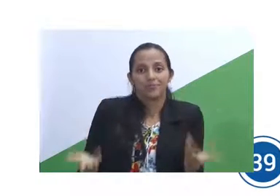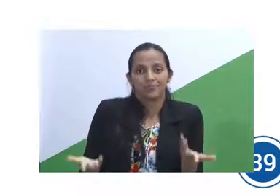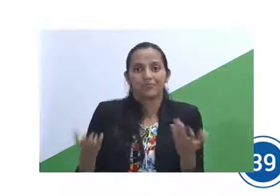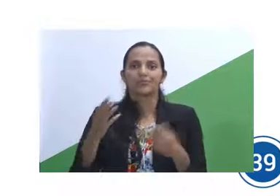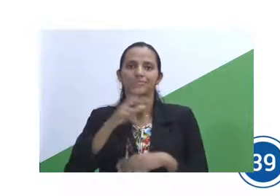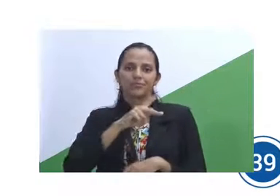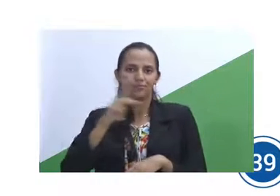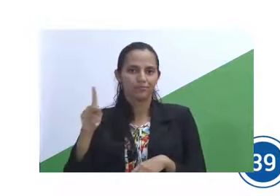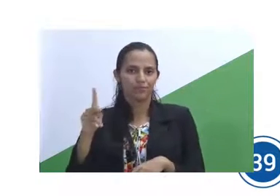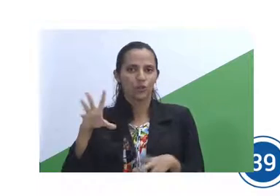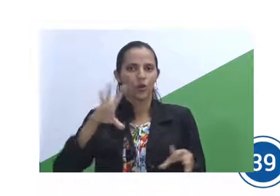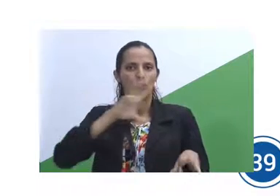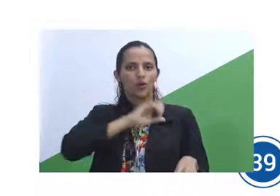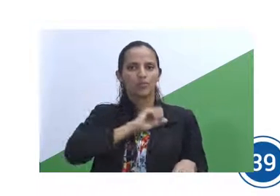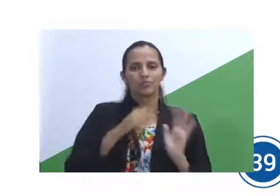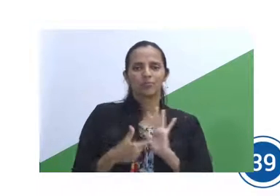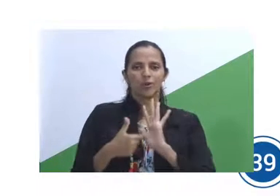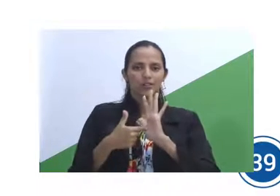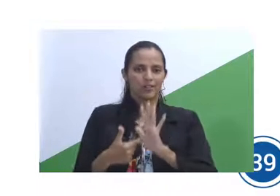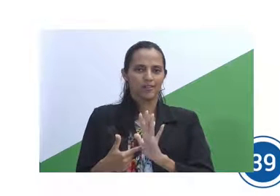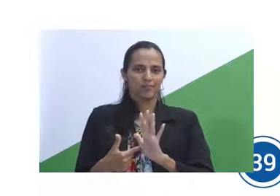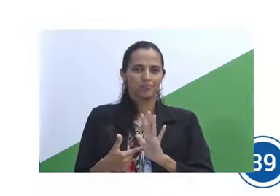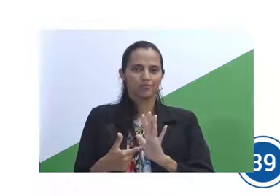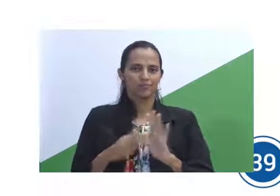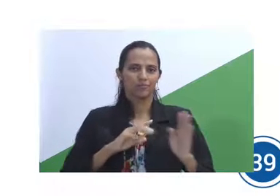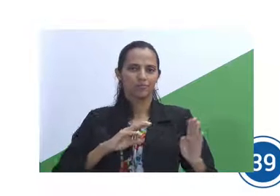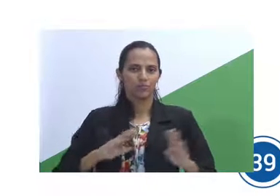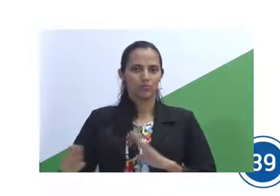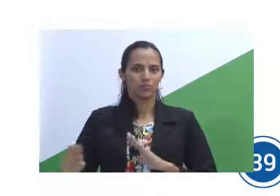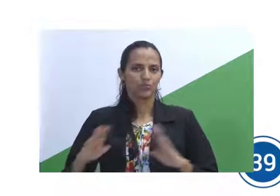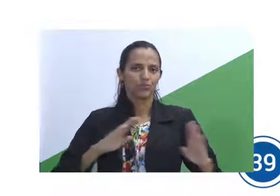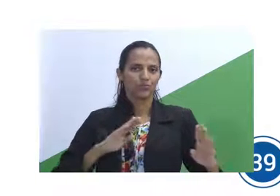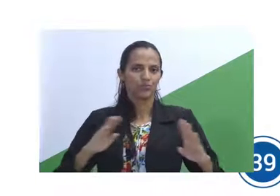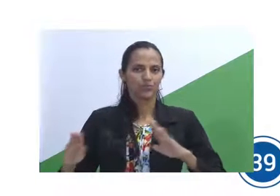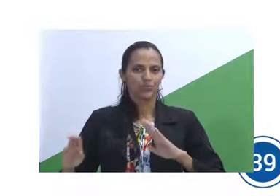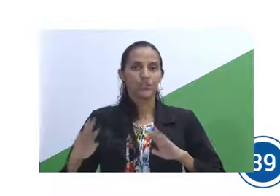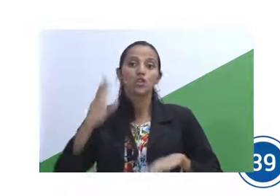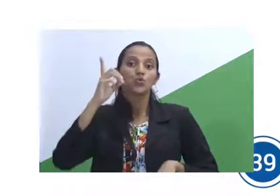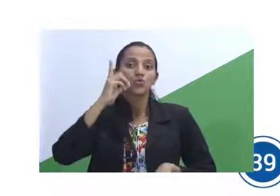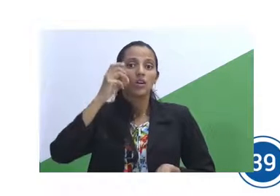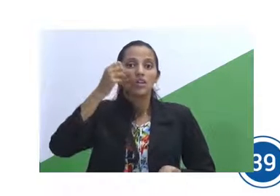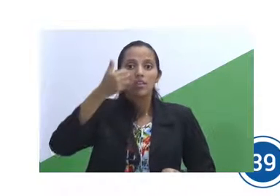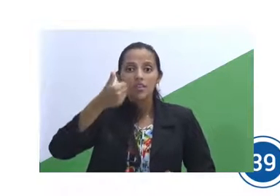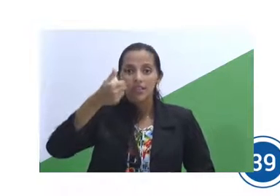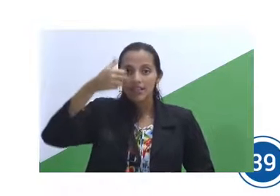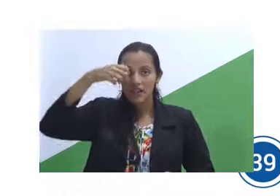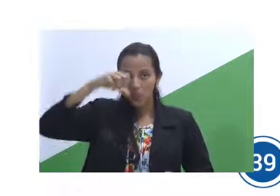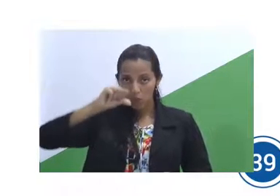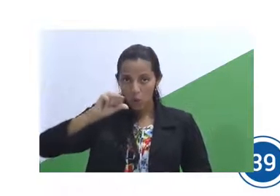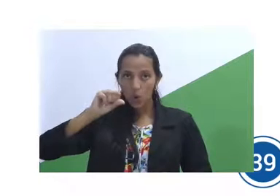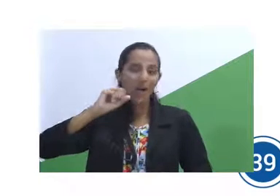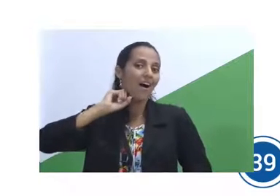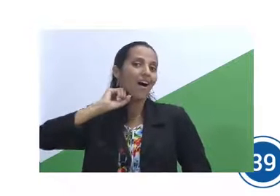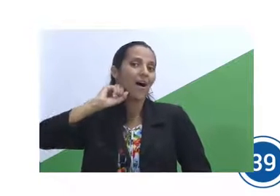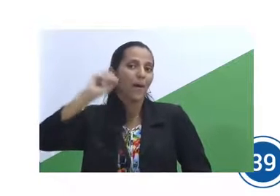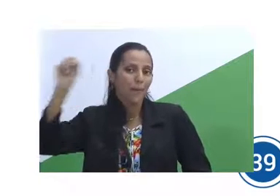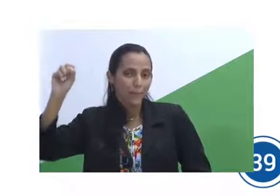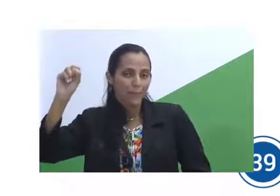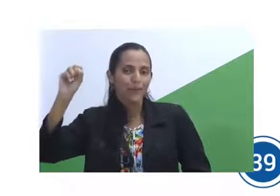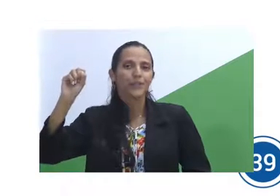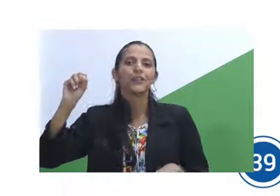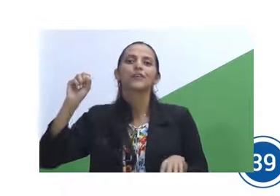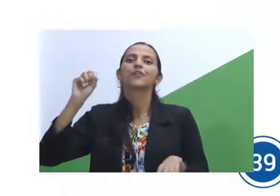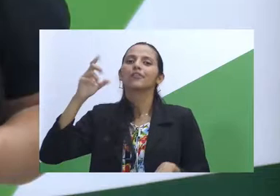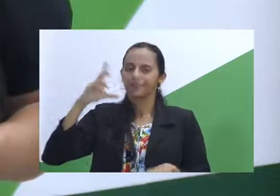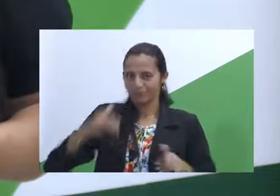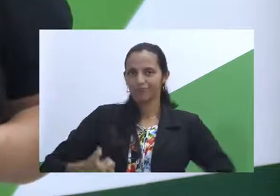eventos, né, exatamente para divulgar, então, essa sua imagem. E o dia 19 de abril, por incrível que pareça, dia do aniversário do